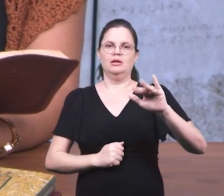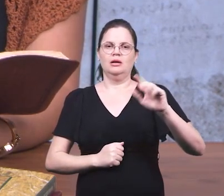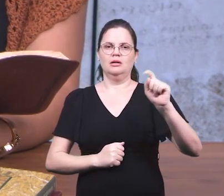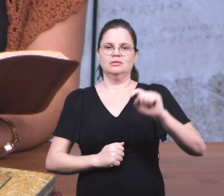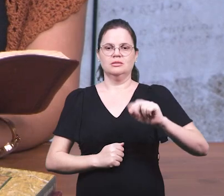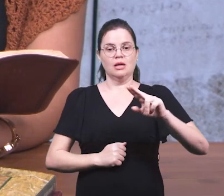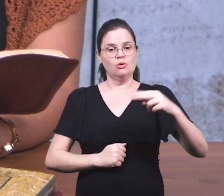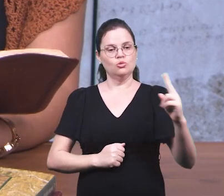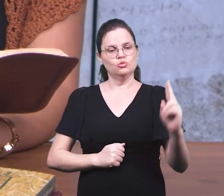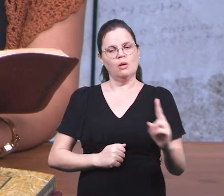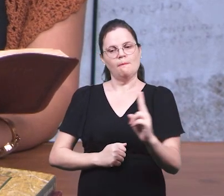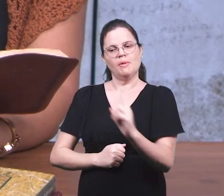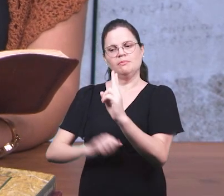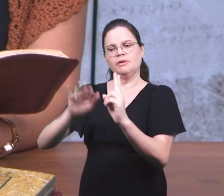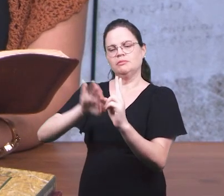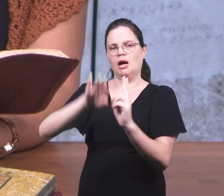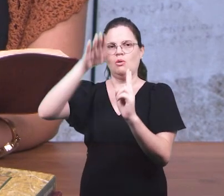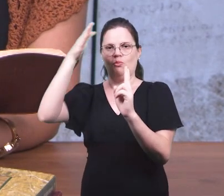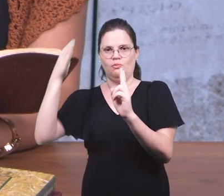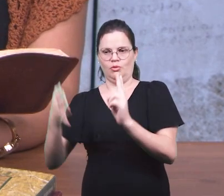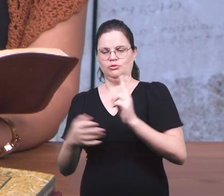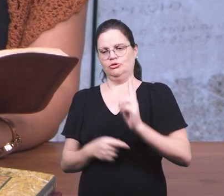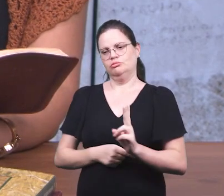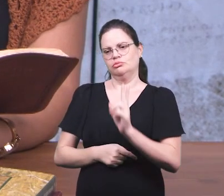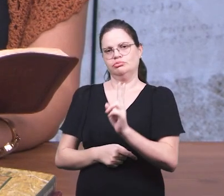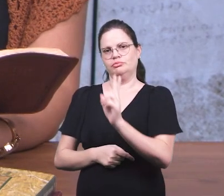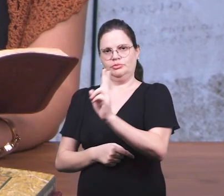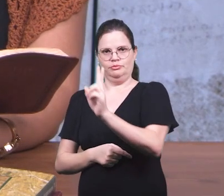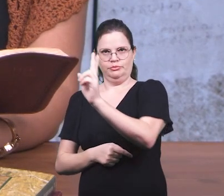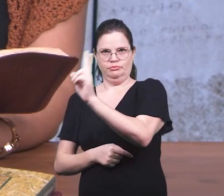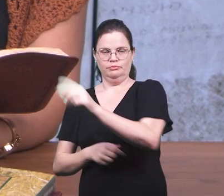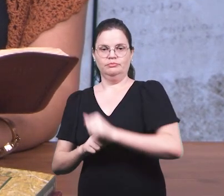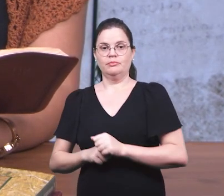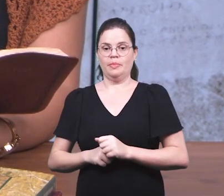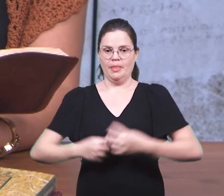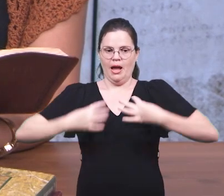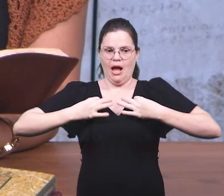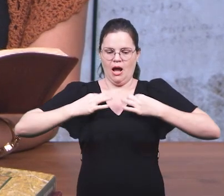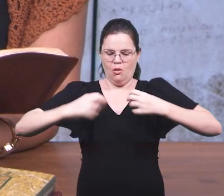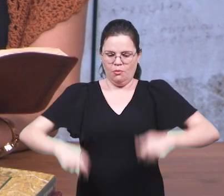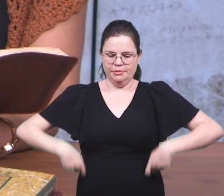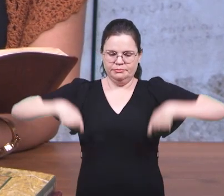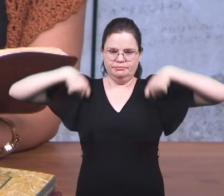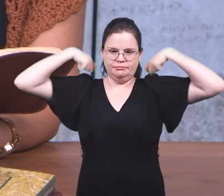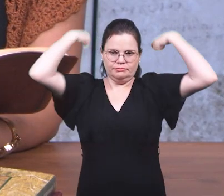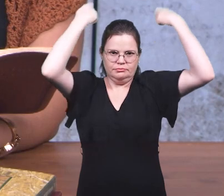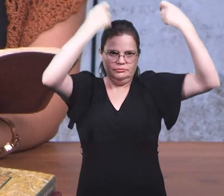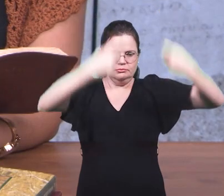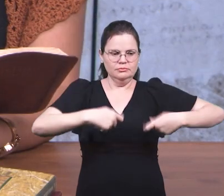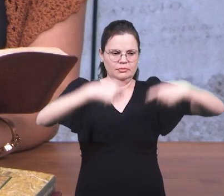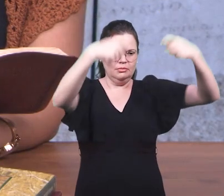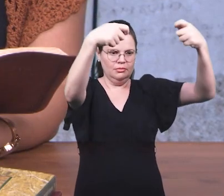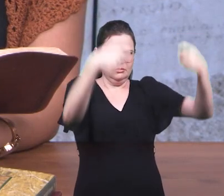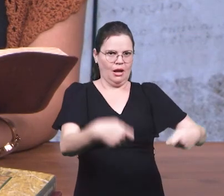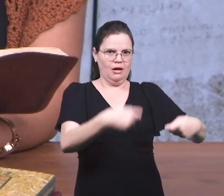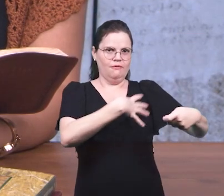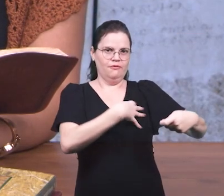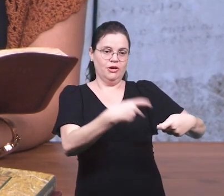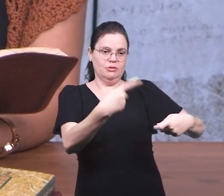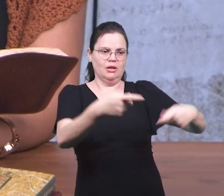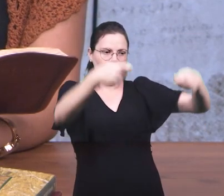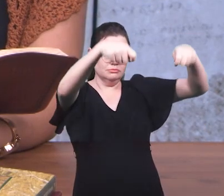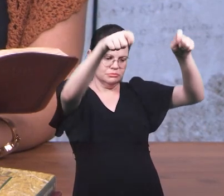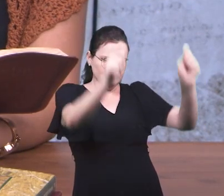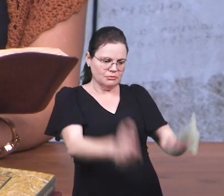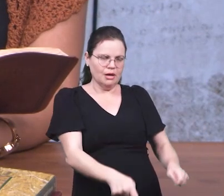ao monte de Or. E despe a Arão os seus vestidos e veste-os a Eleazar seu